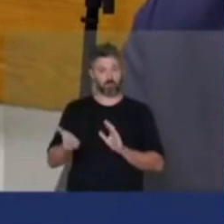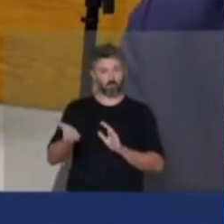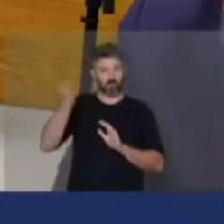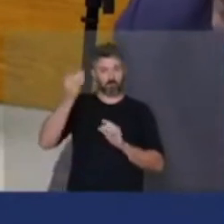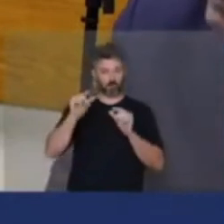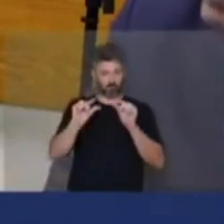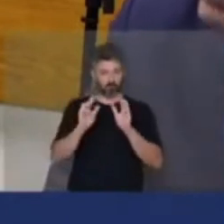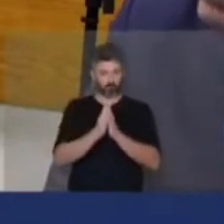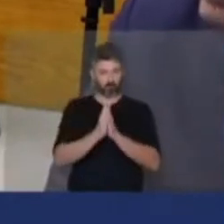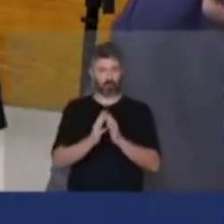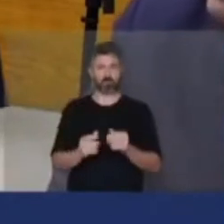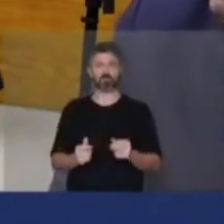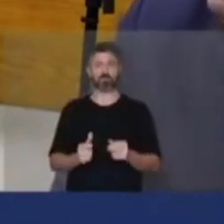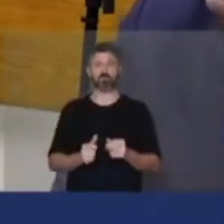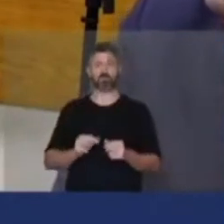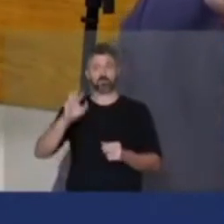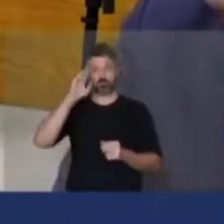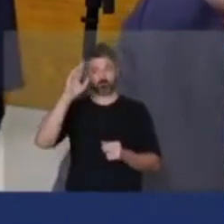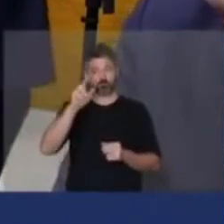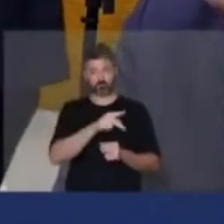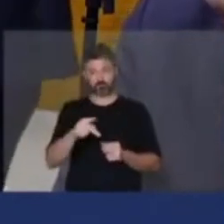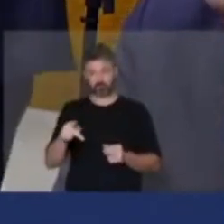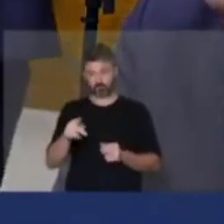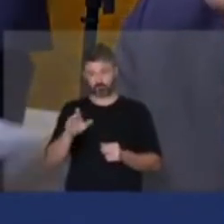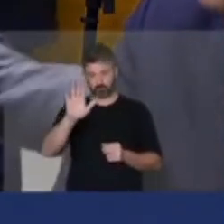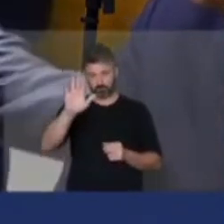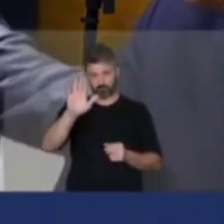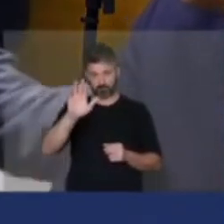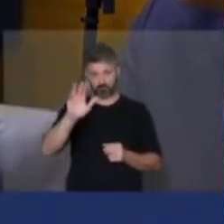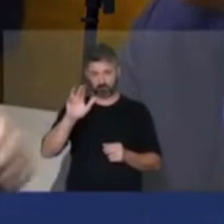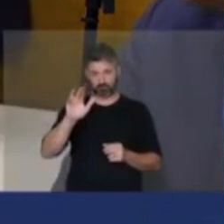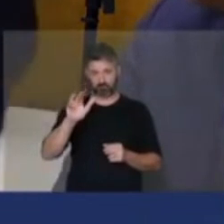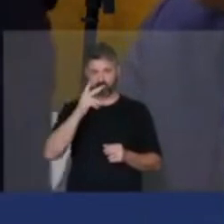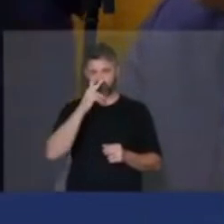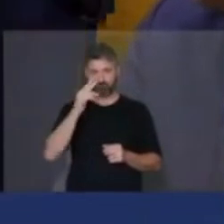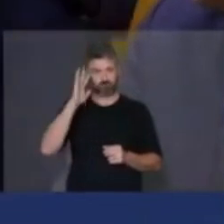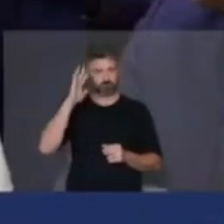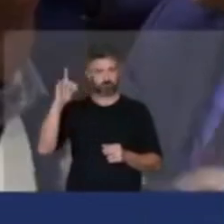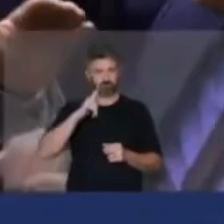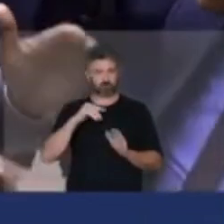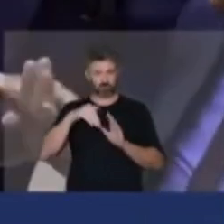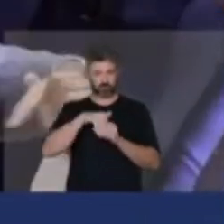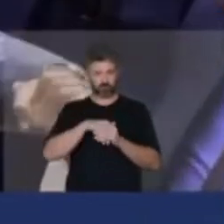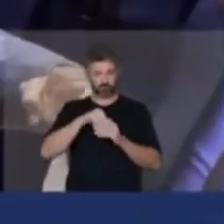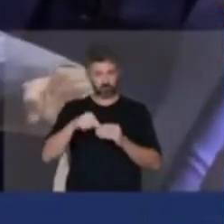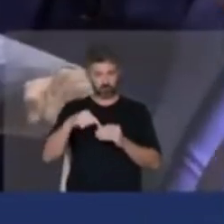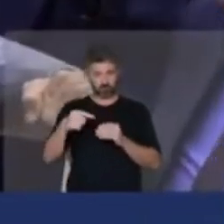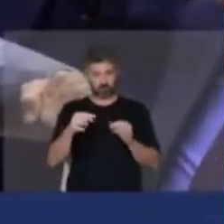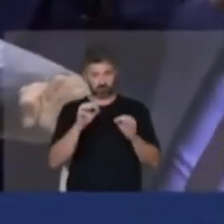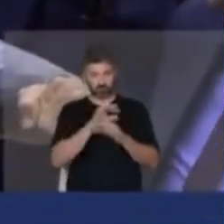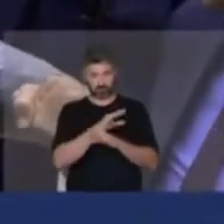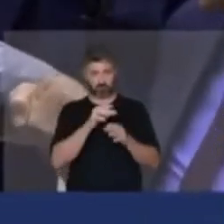Bart né o bad deles aí aí há deles no Brasil já que é um regulamentando aí ficam falando em PLL da censura mas é um absurdo